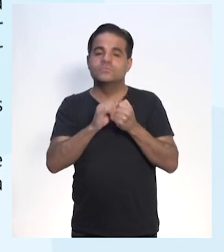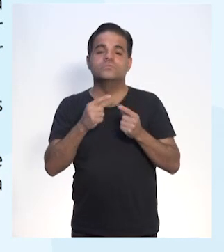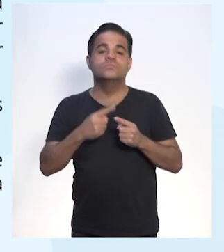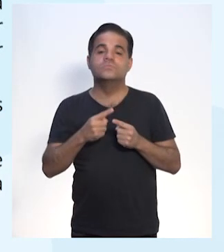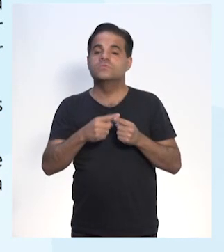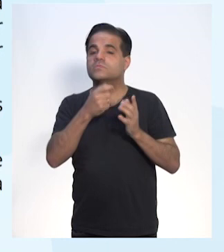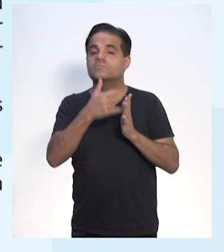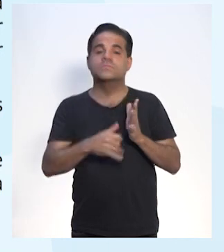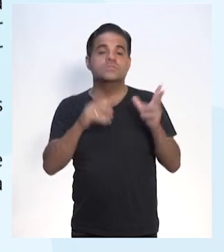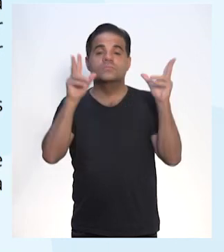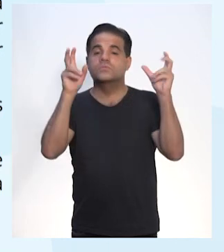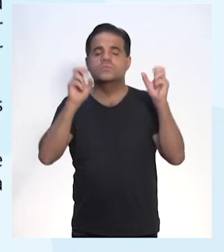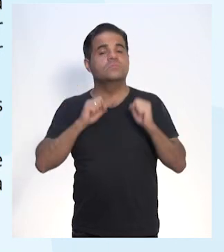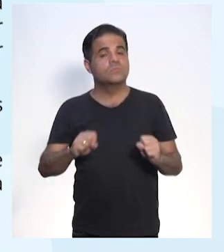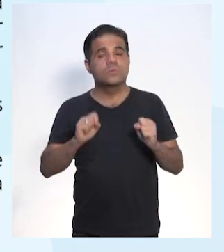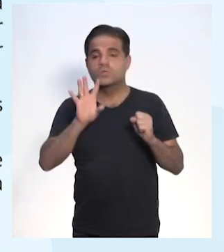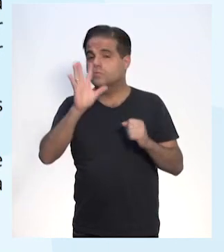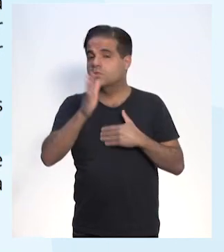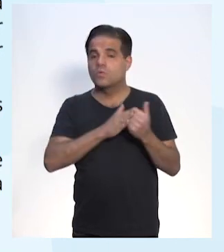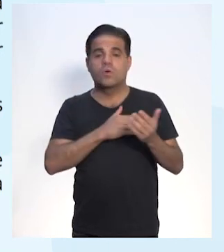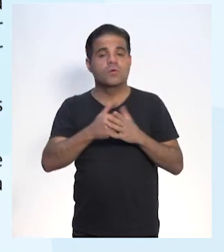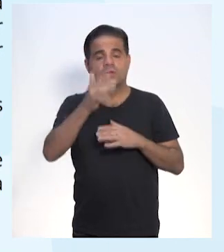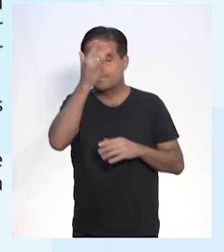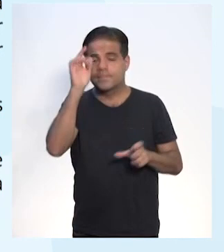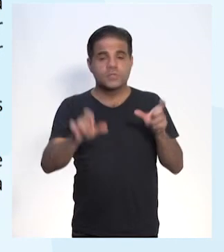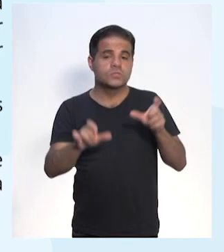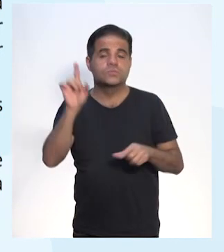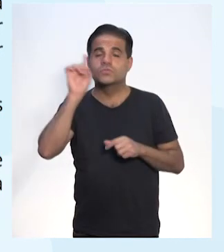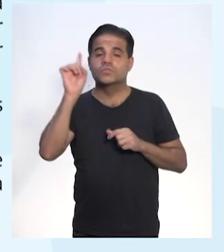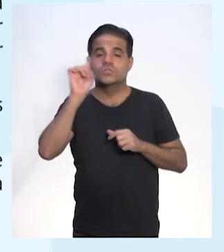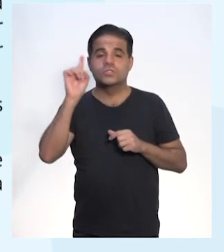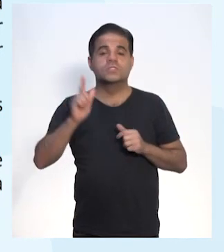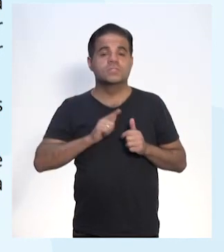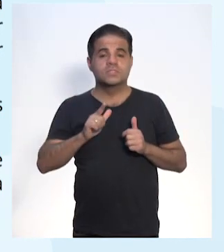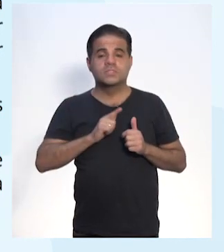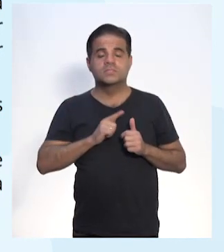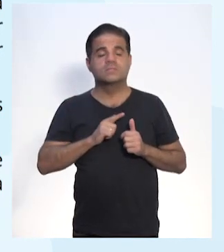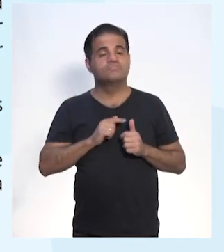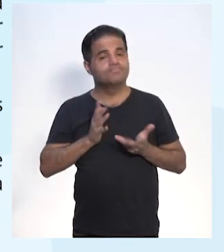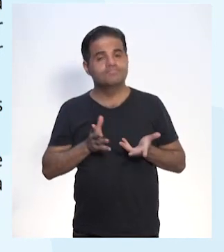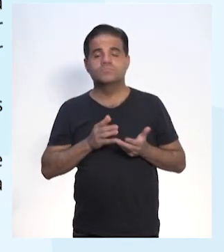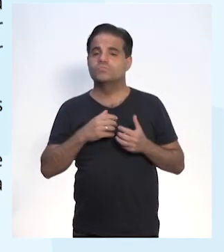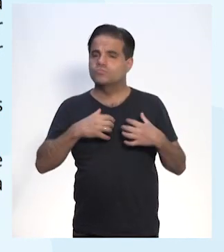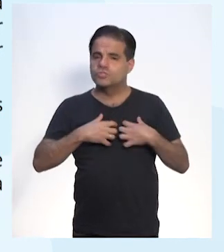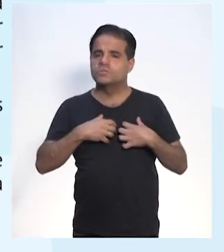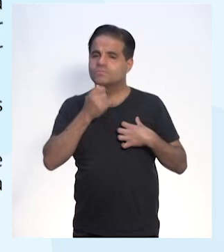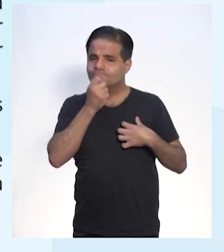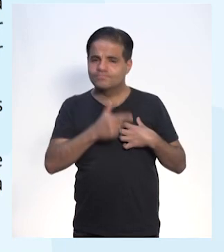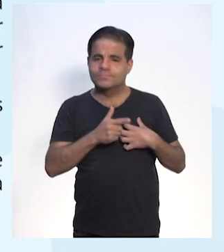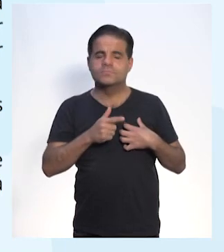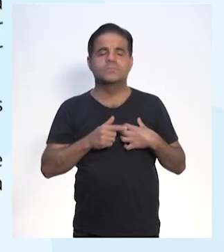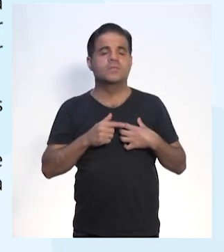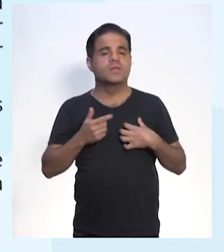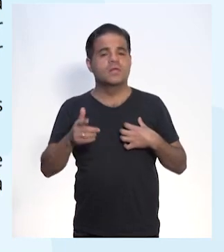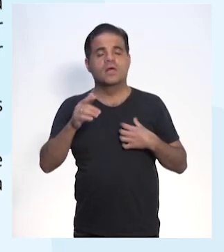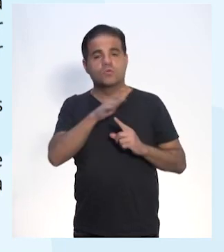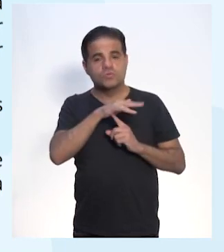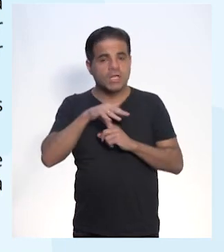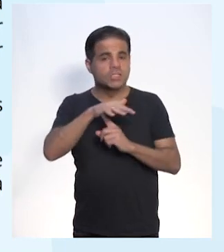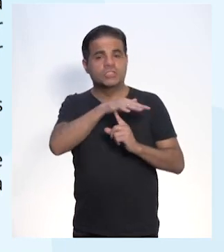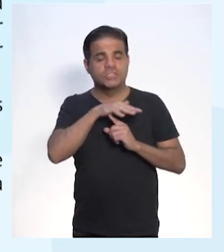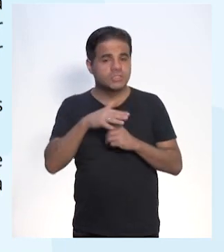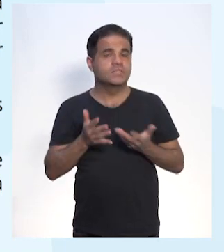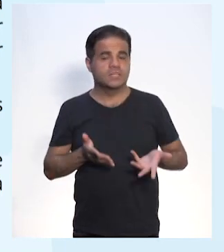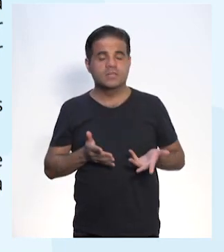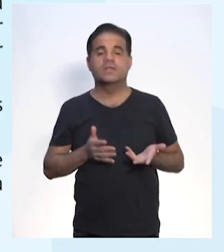tenho o nome Ana dele. Laura. Então, assim, eu dou esses minutinhos justamente para vocês tentarem coletar aí a resposta dos alunos, que a